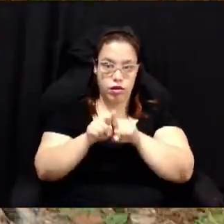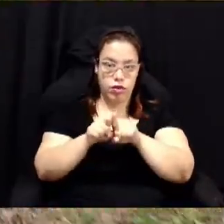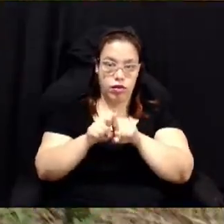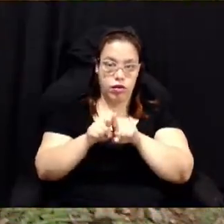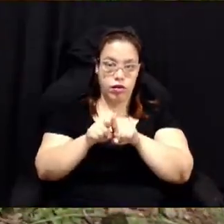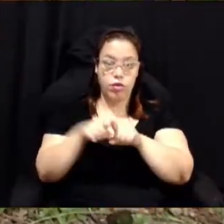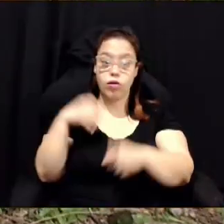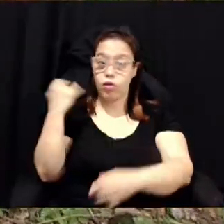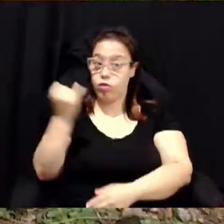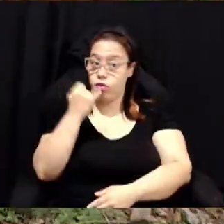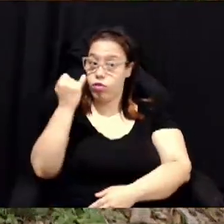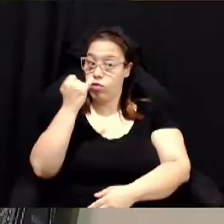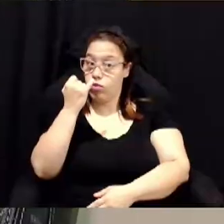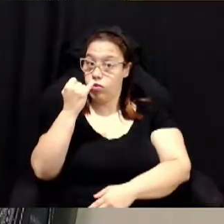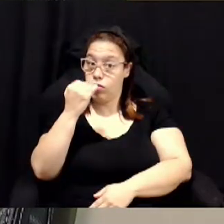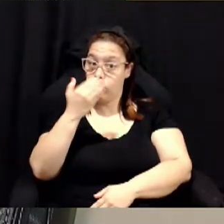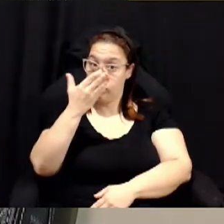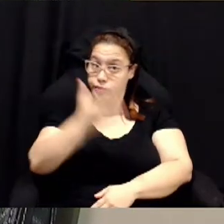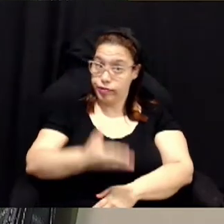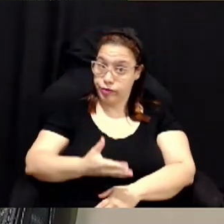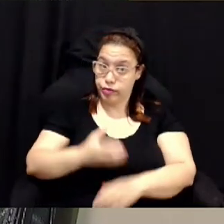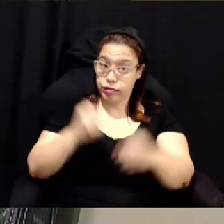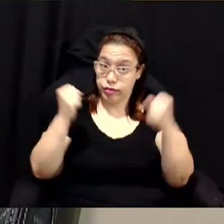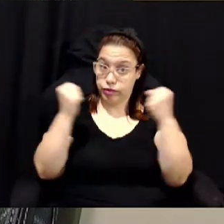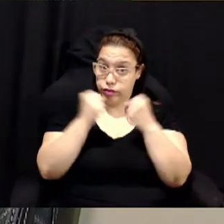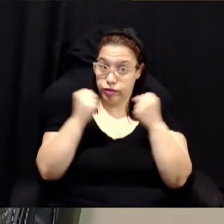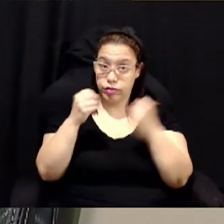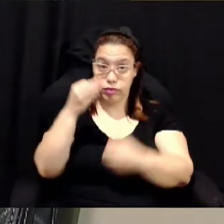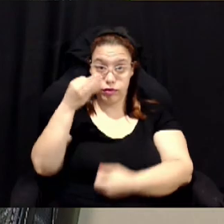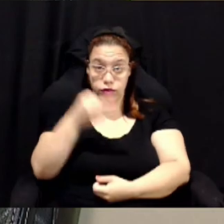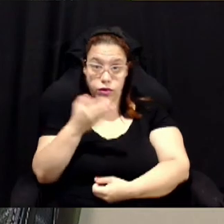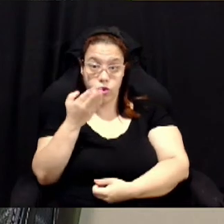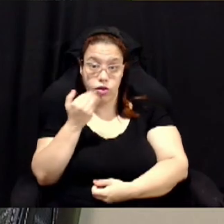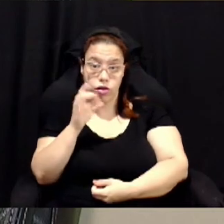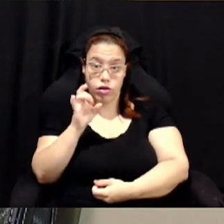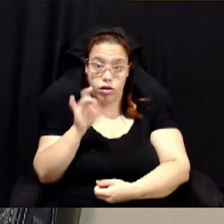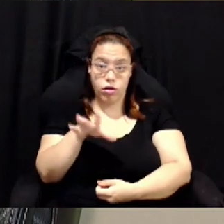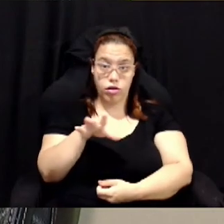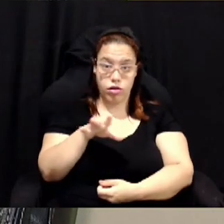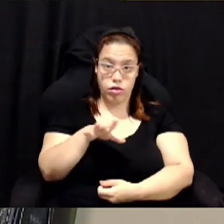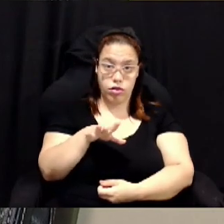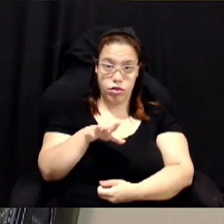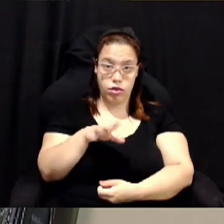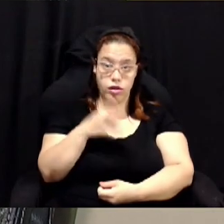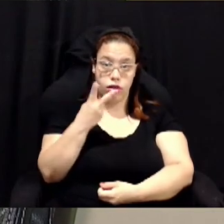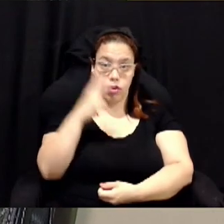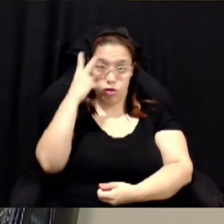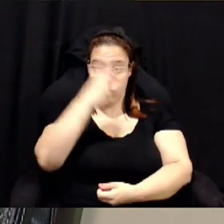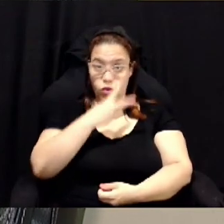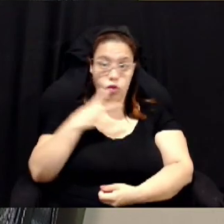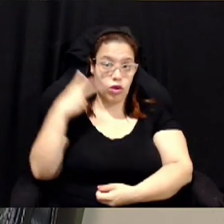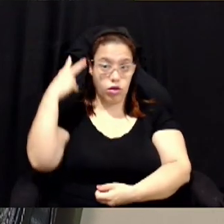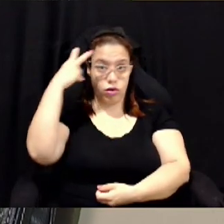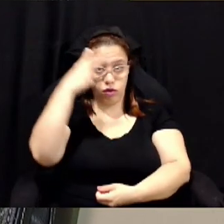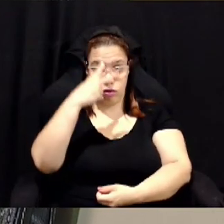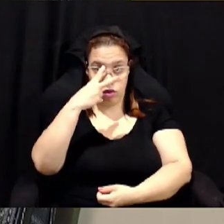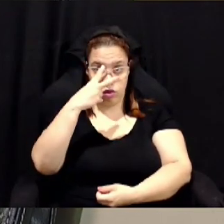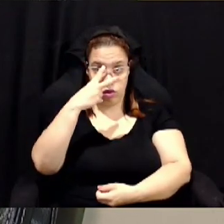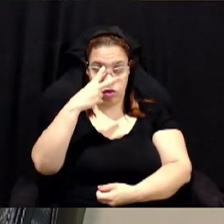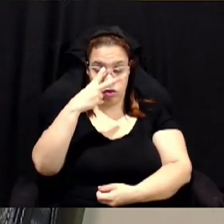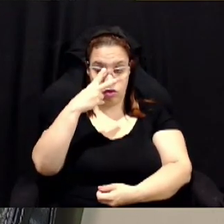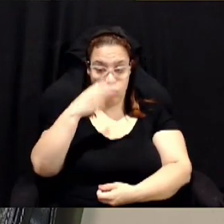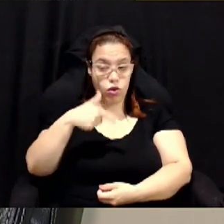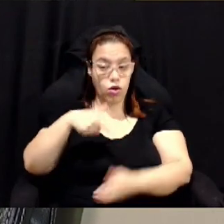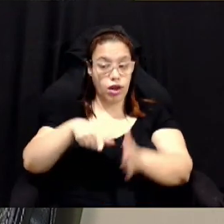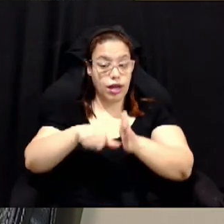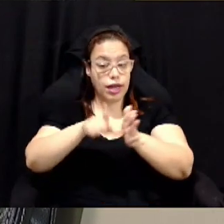importante na performance do atleta. É ideal ele comer só, umas 2 horas antes, para não estar com o estômago cheio, né?